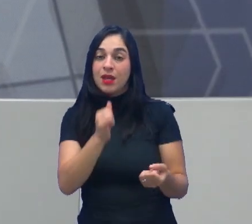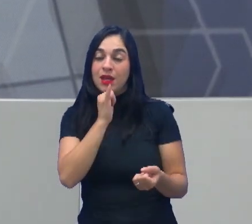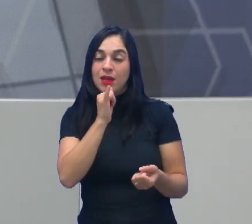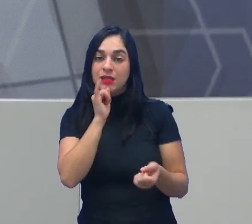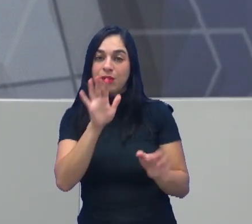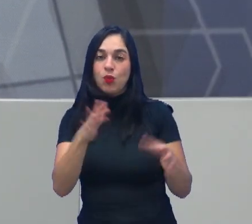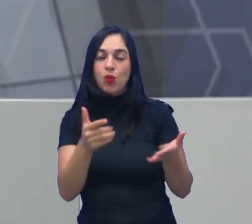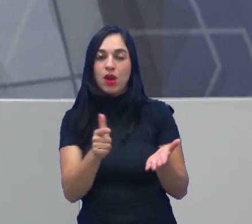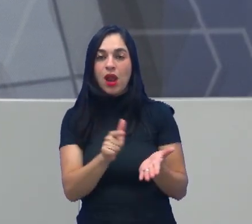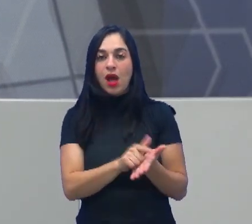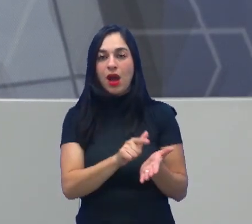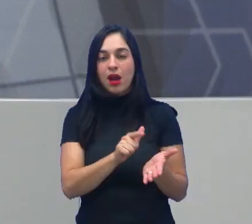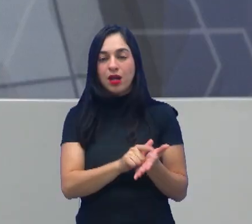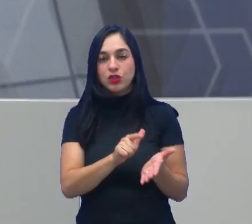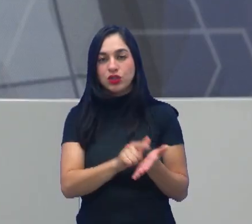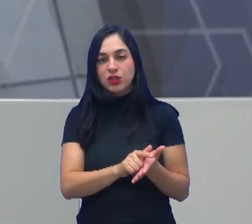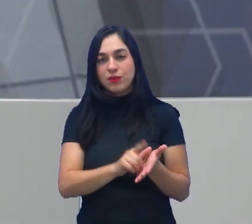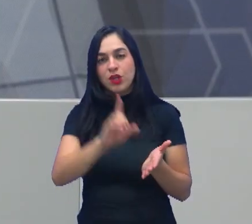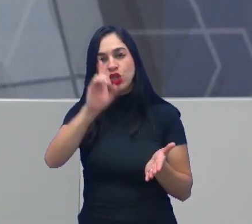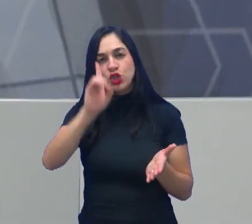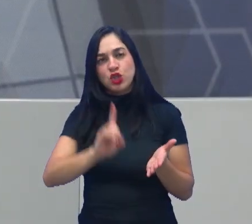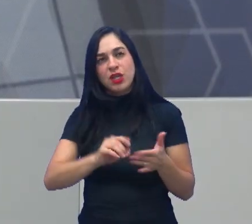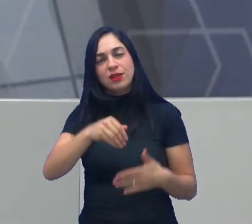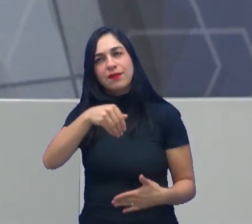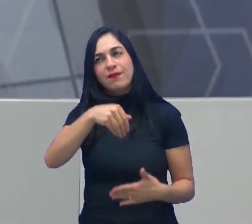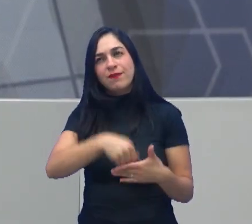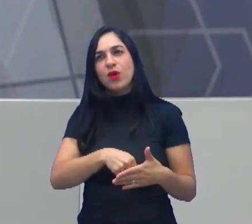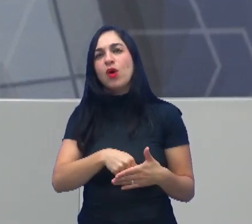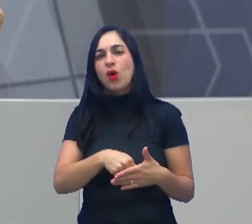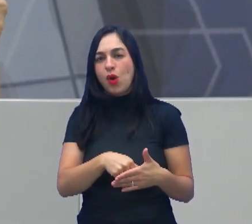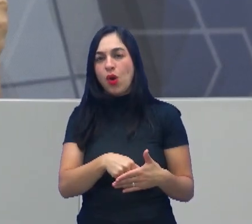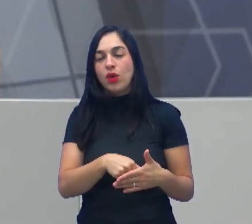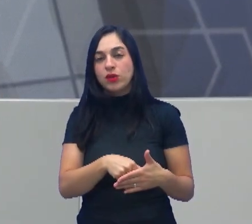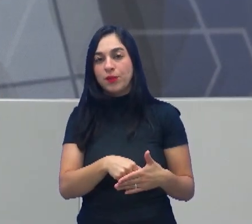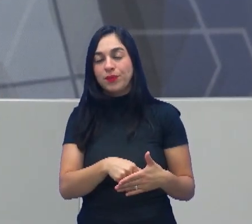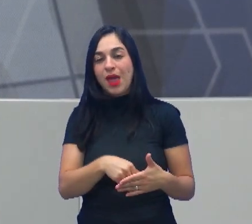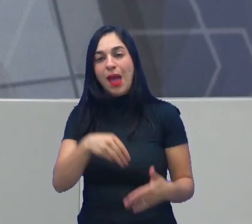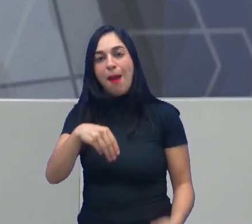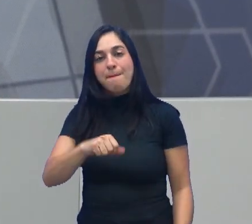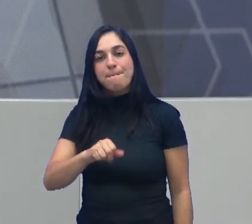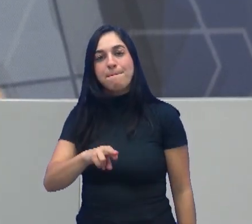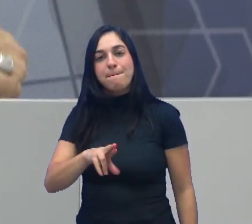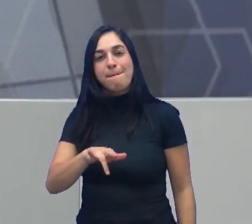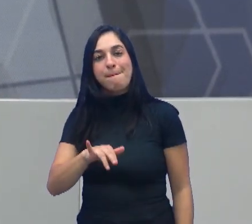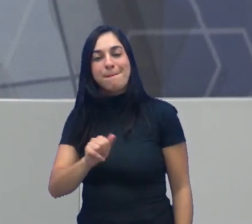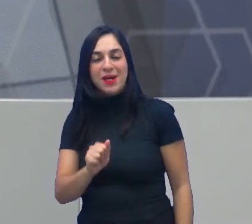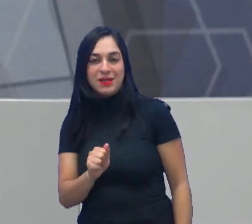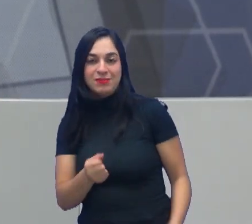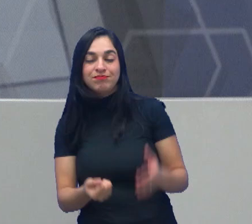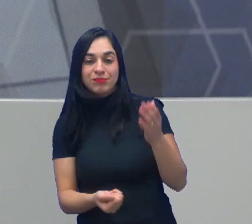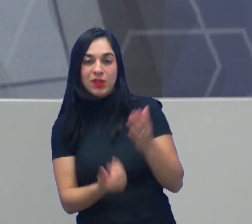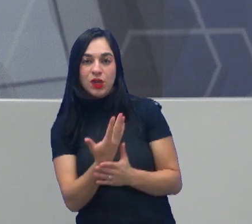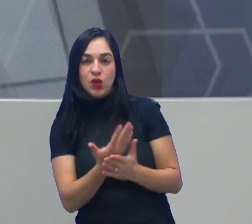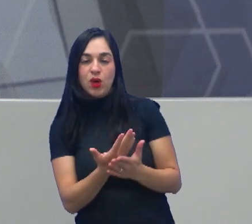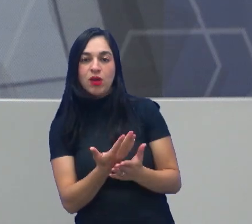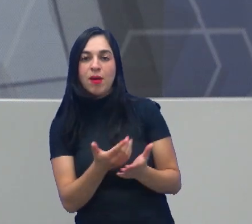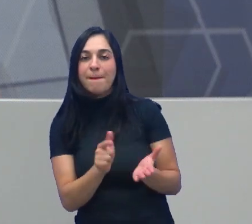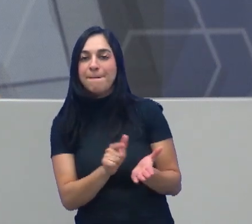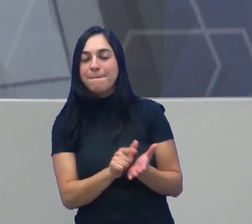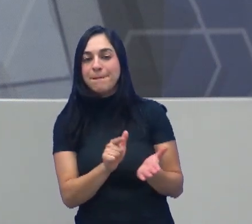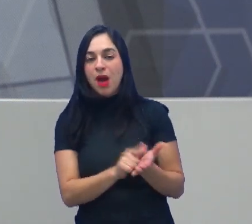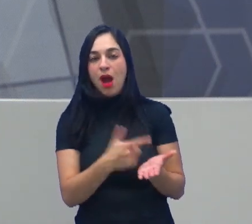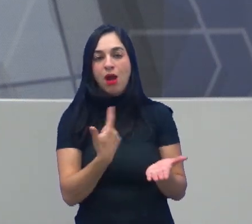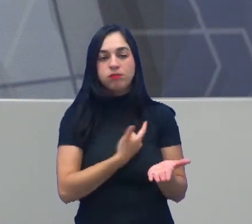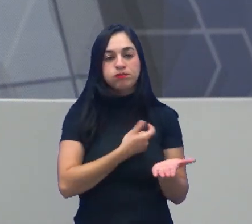foi pelo direito ao voto, uma cartilha que a Márcia fez, que a gente fez para